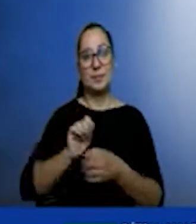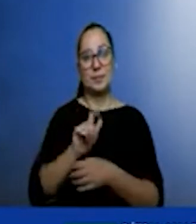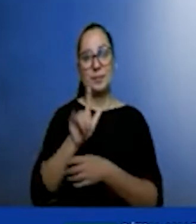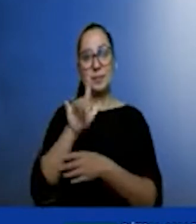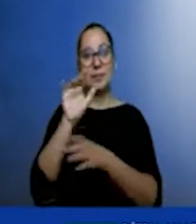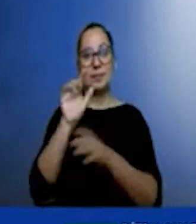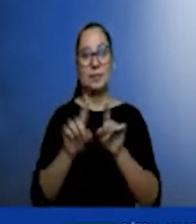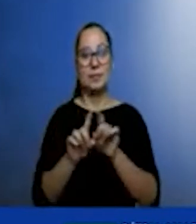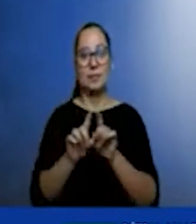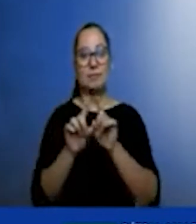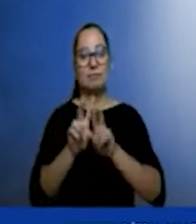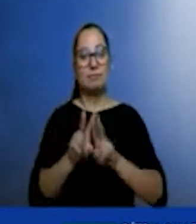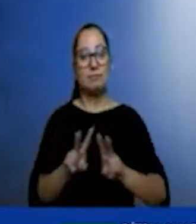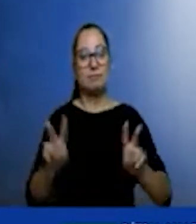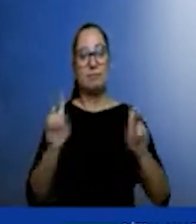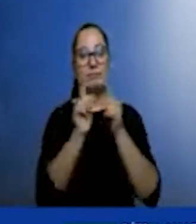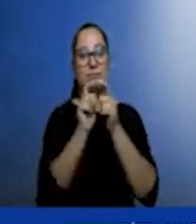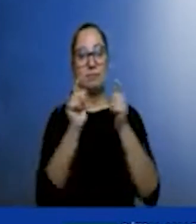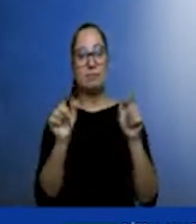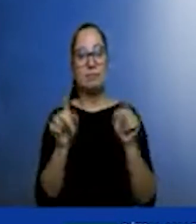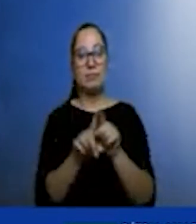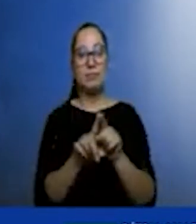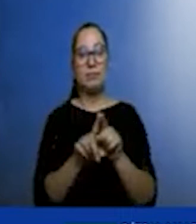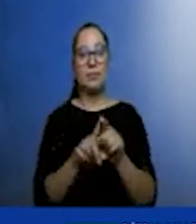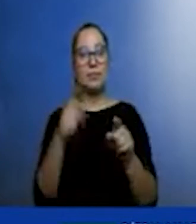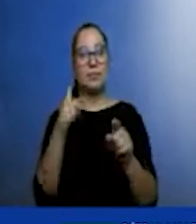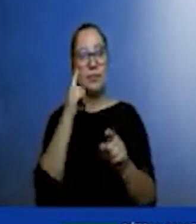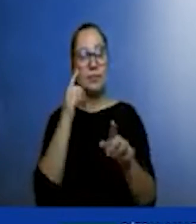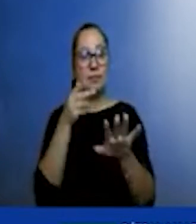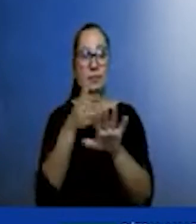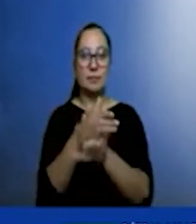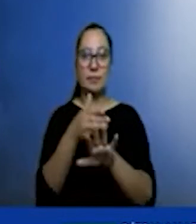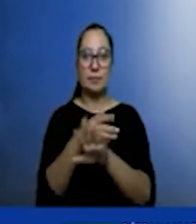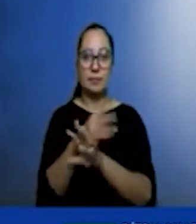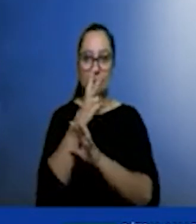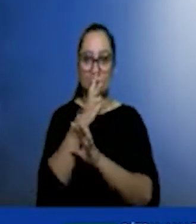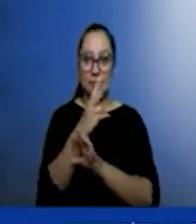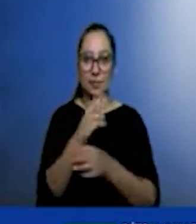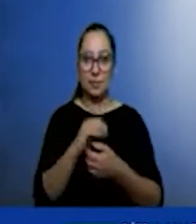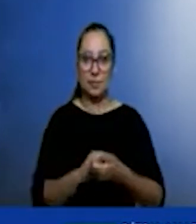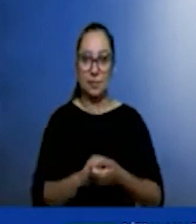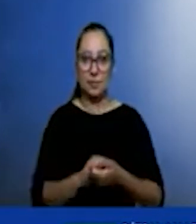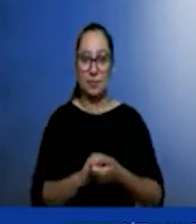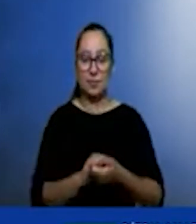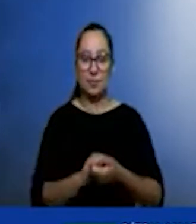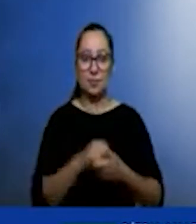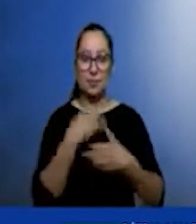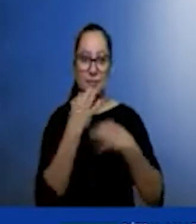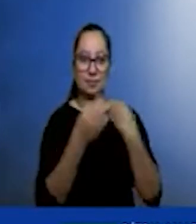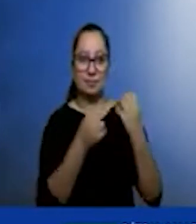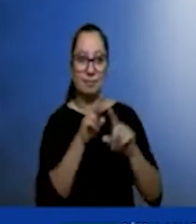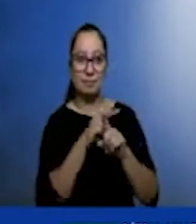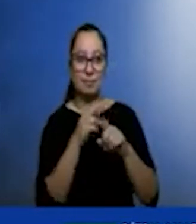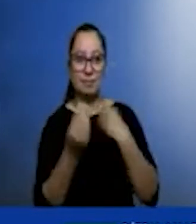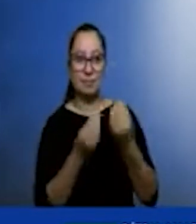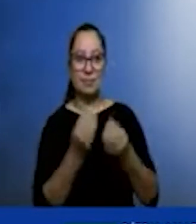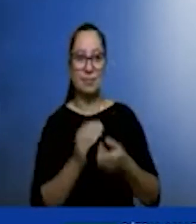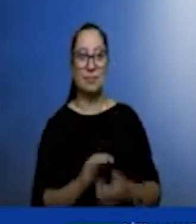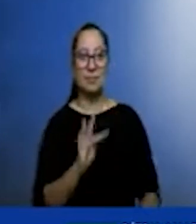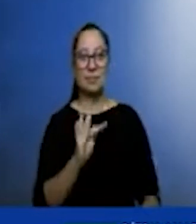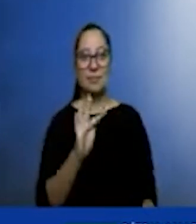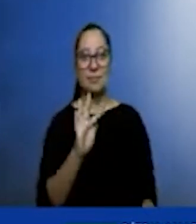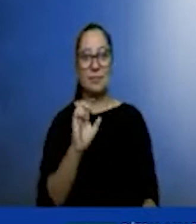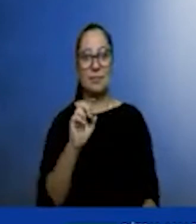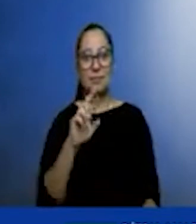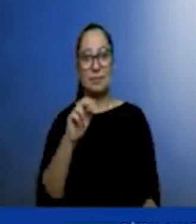mais ampla, considerando aí uma grande participação. Queria que você desse a sua visão para a gente, Fernanda. Obrigada, Davi.